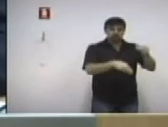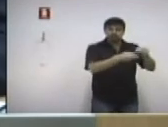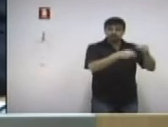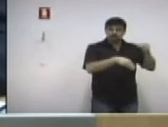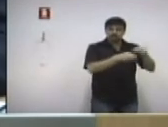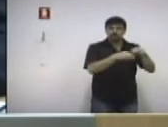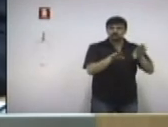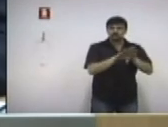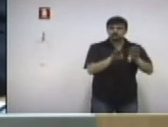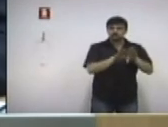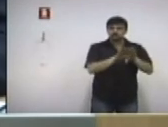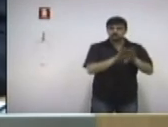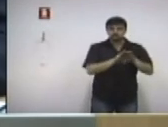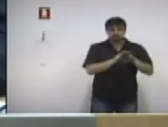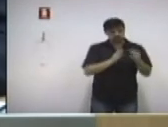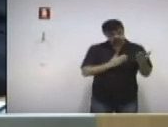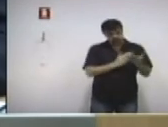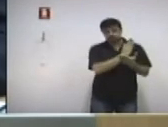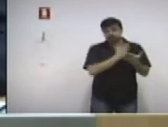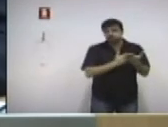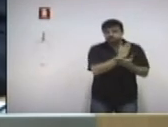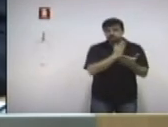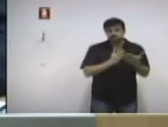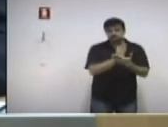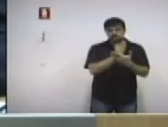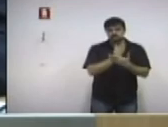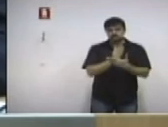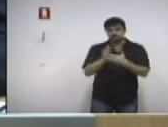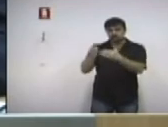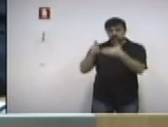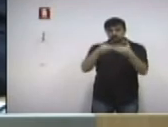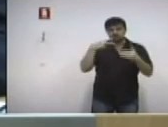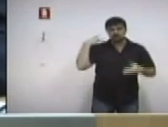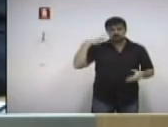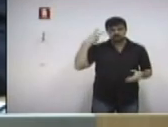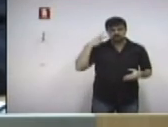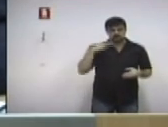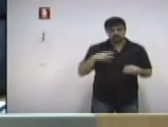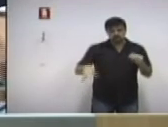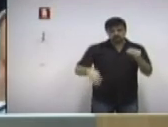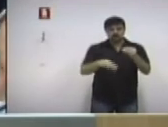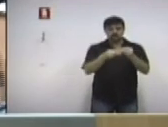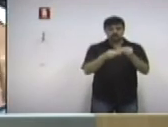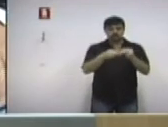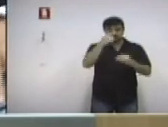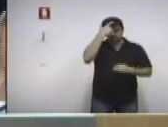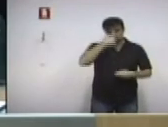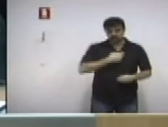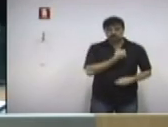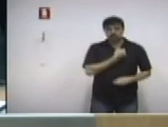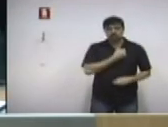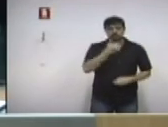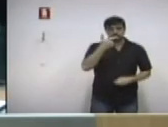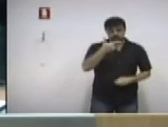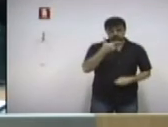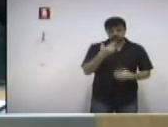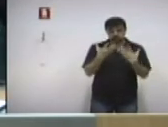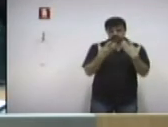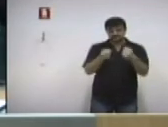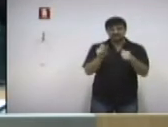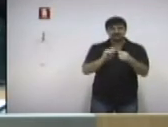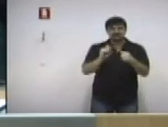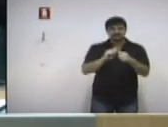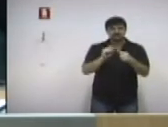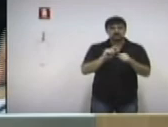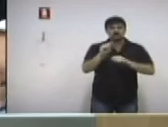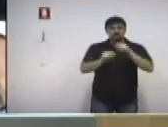também sejam já estão peço apoio dos colegas és emenda de nº 2 que